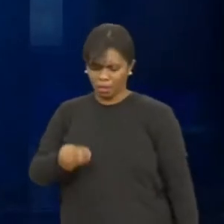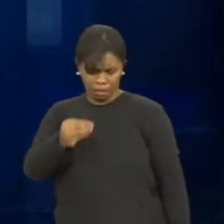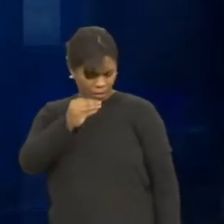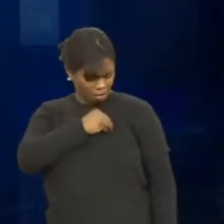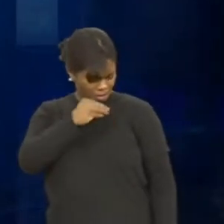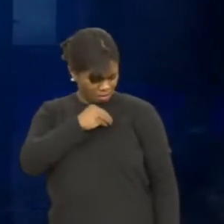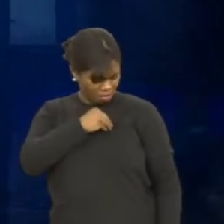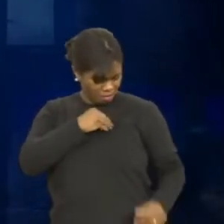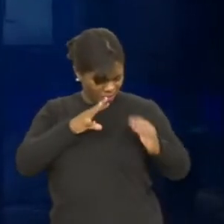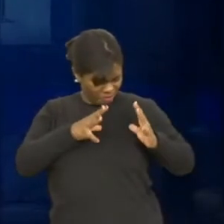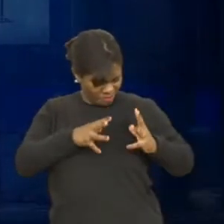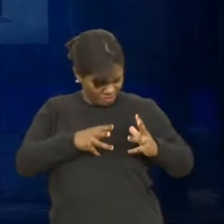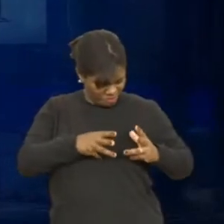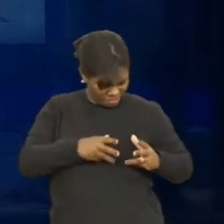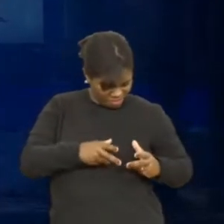Me purifica.